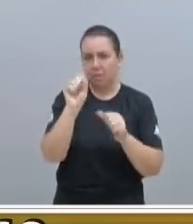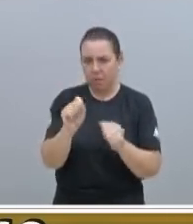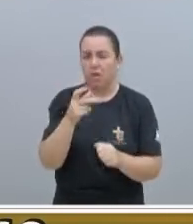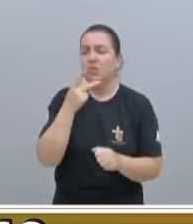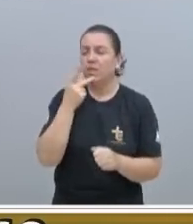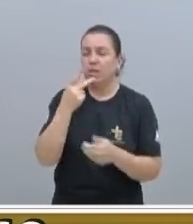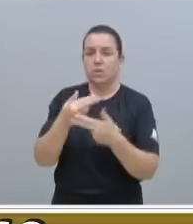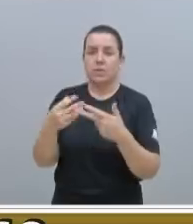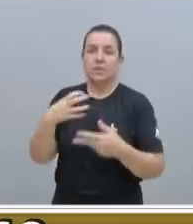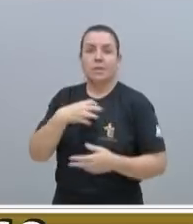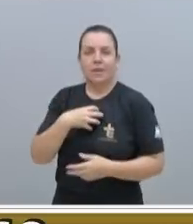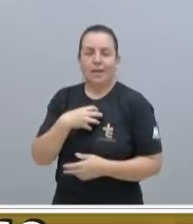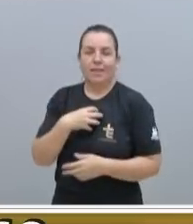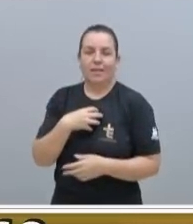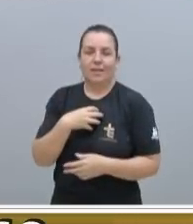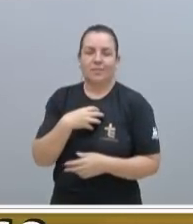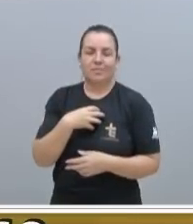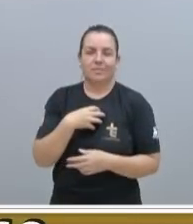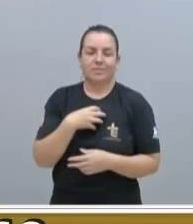sente